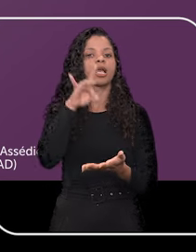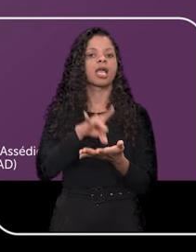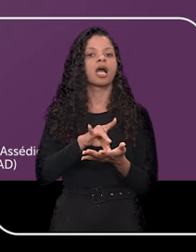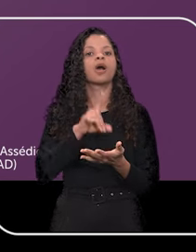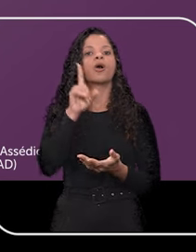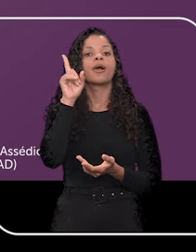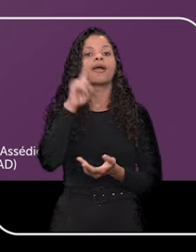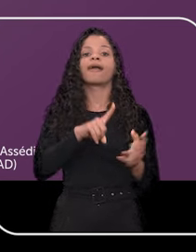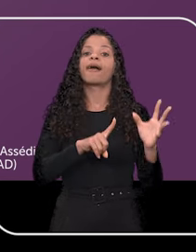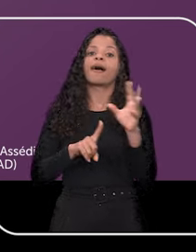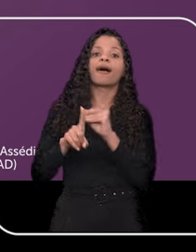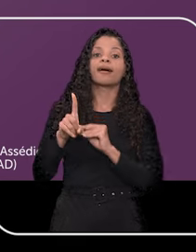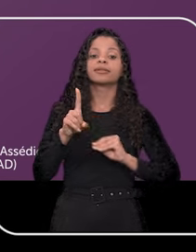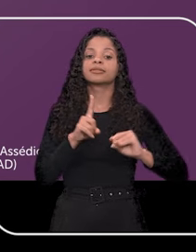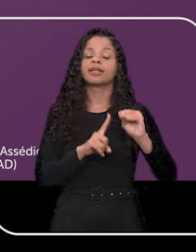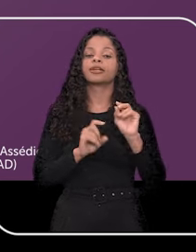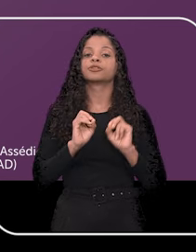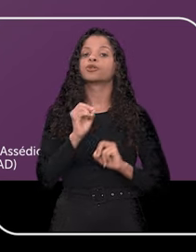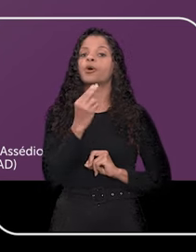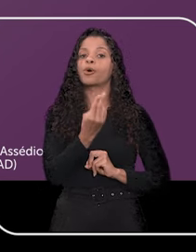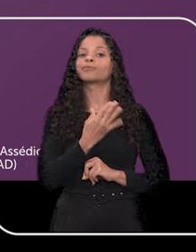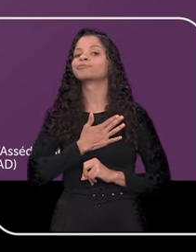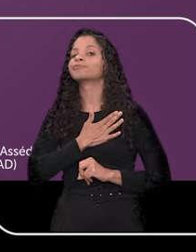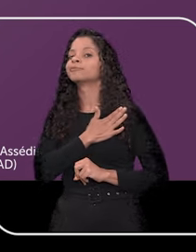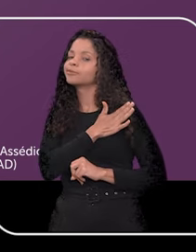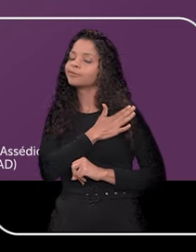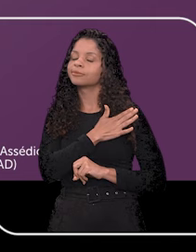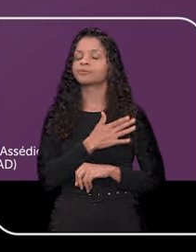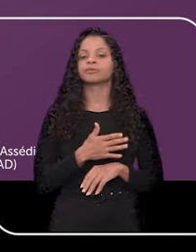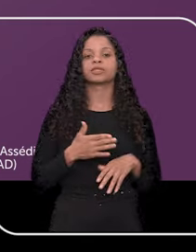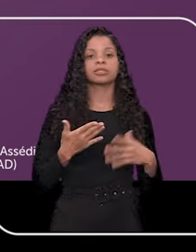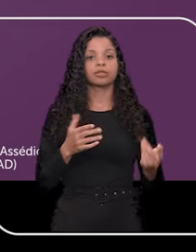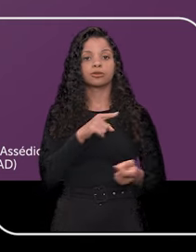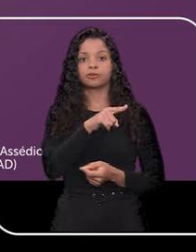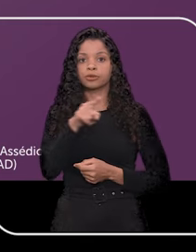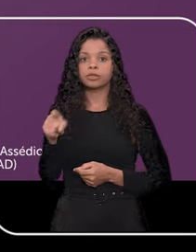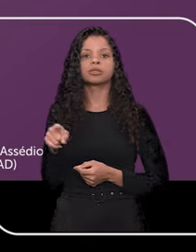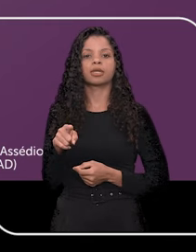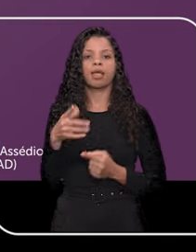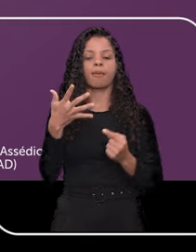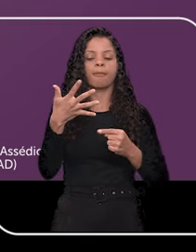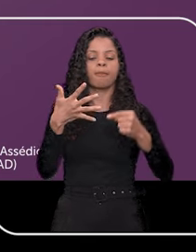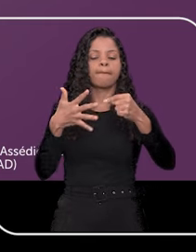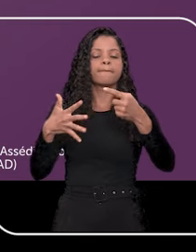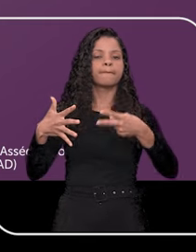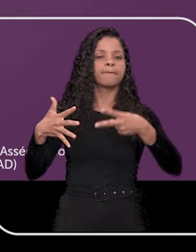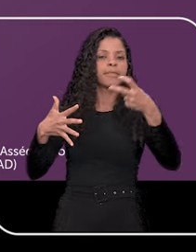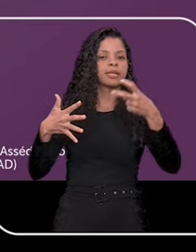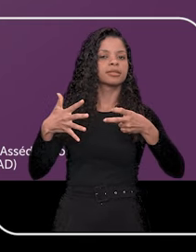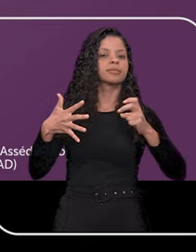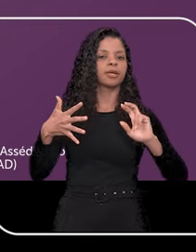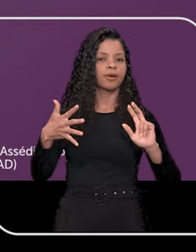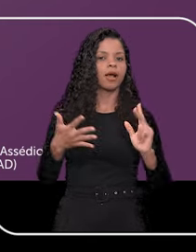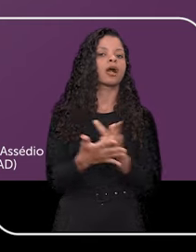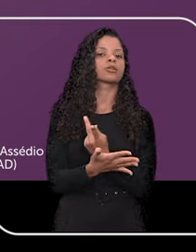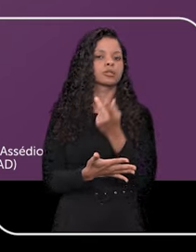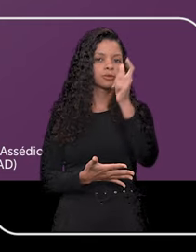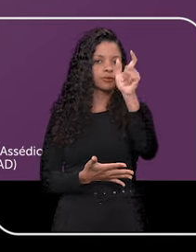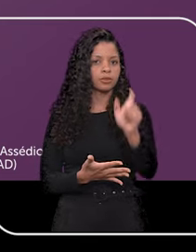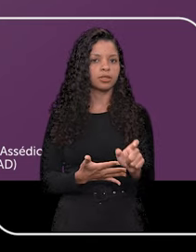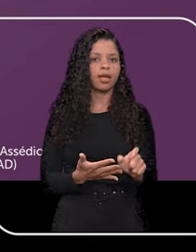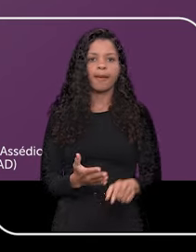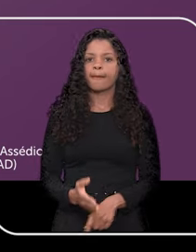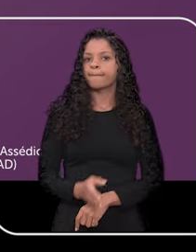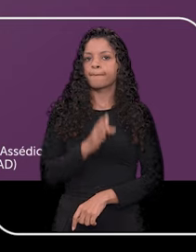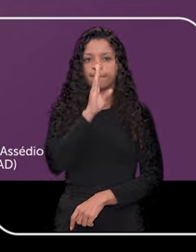vida real isso é assédio ou discriminação então se você identifica alguma dessas situações não